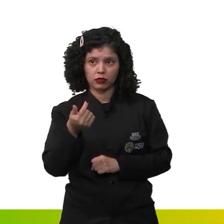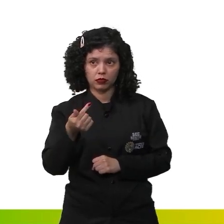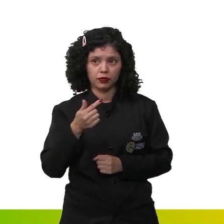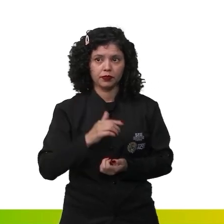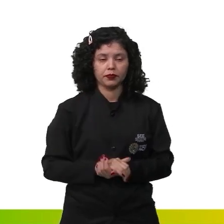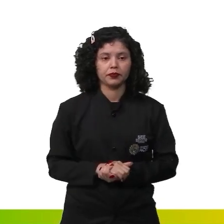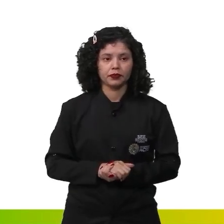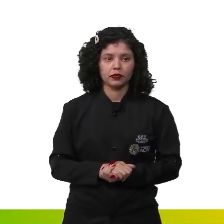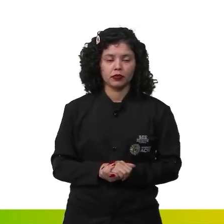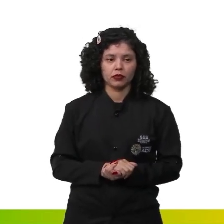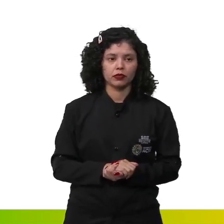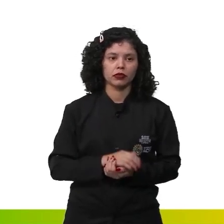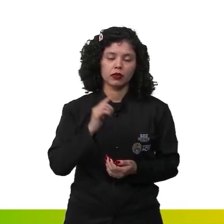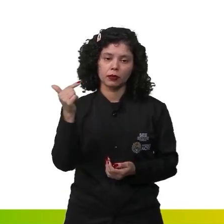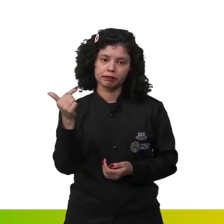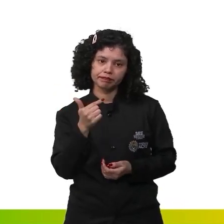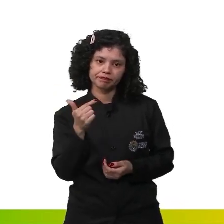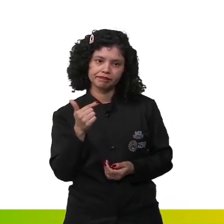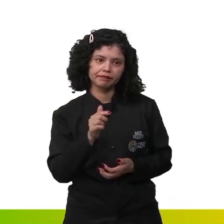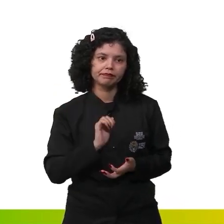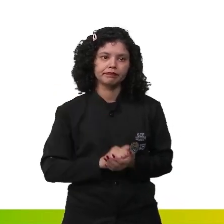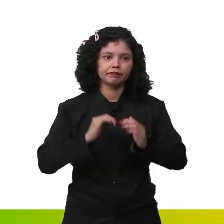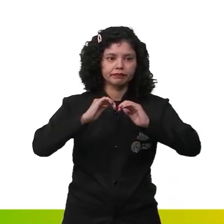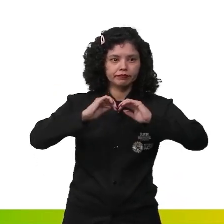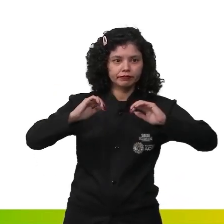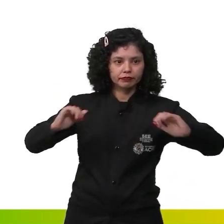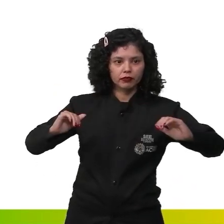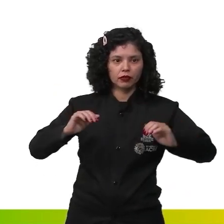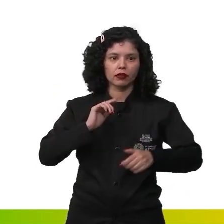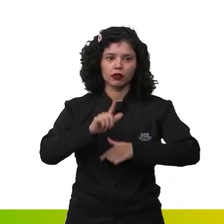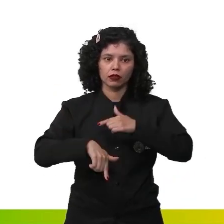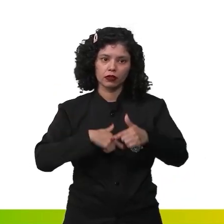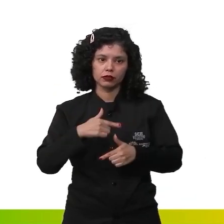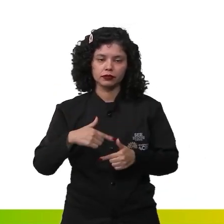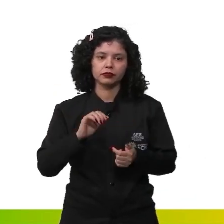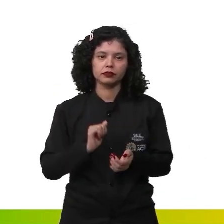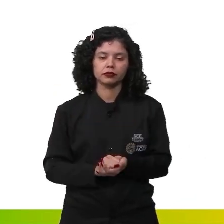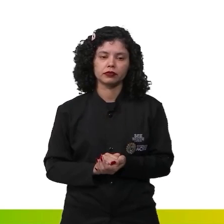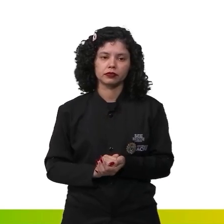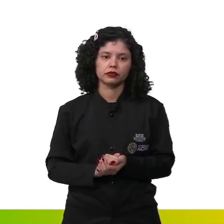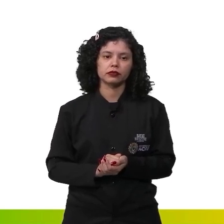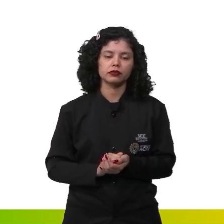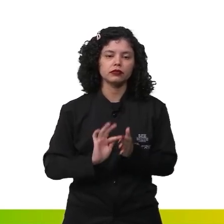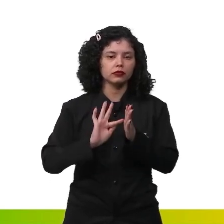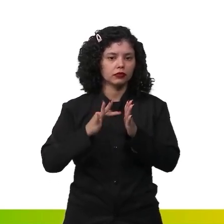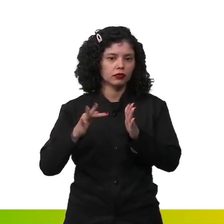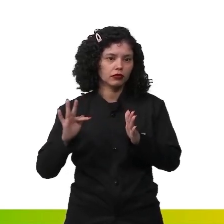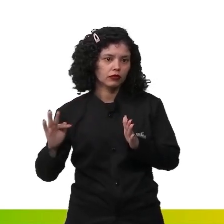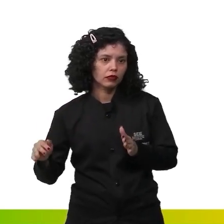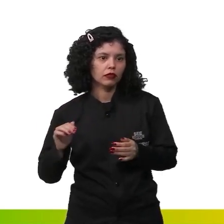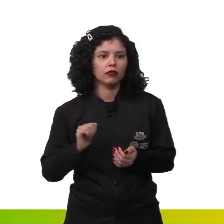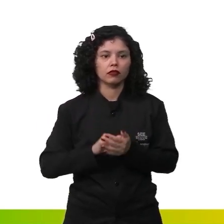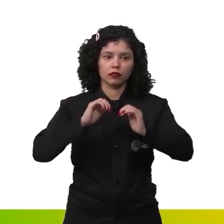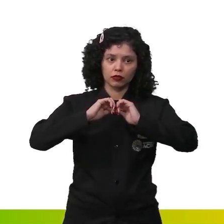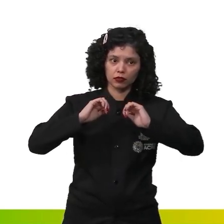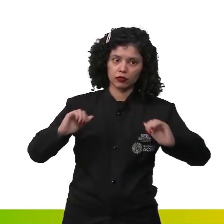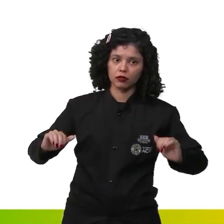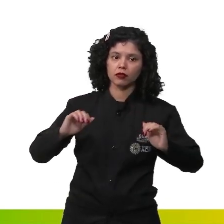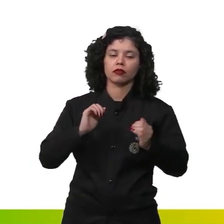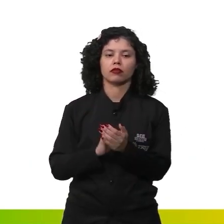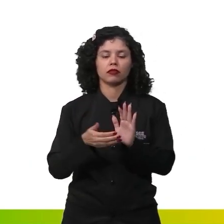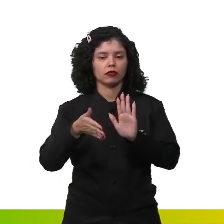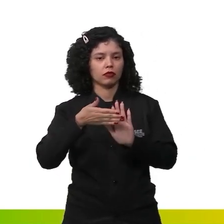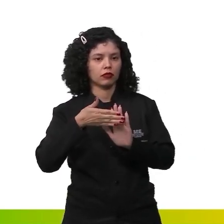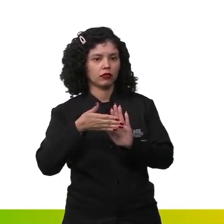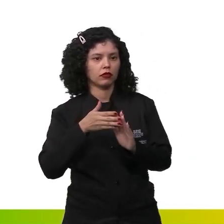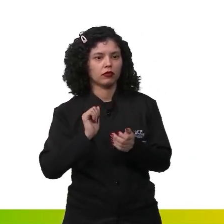1867. Durkheim, a divisão social do trabalho, ela tem uma função social. A divisão do trabalho